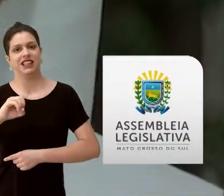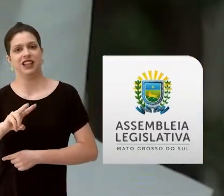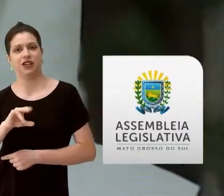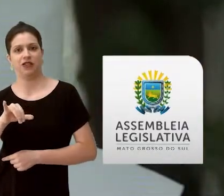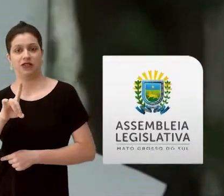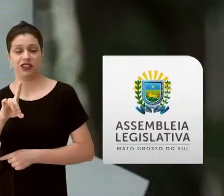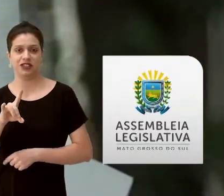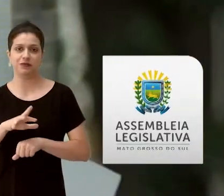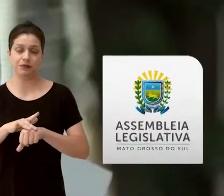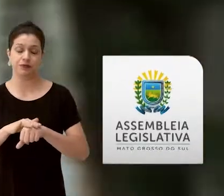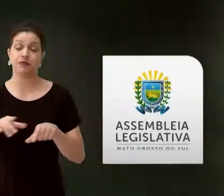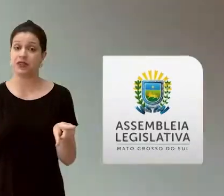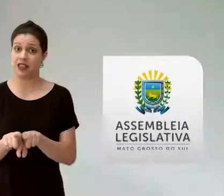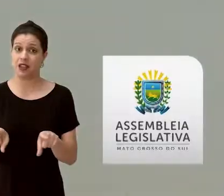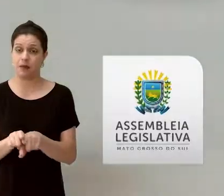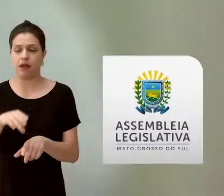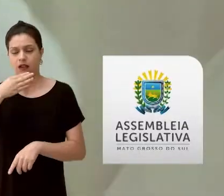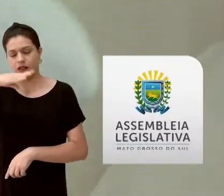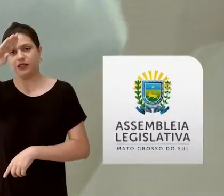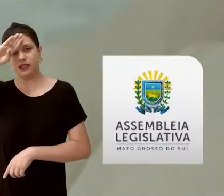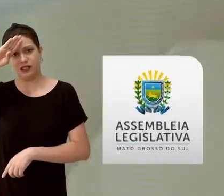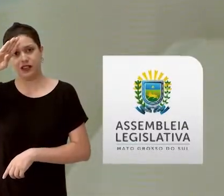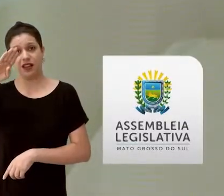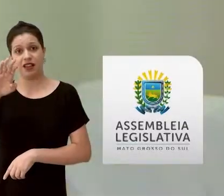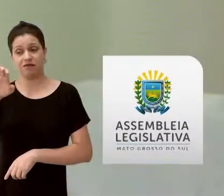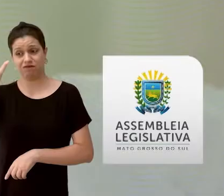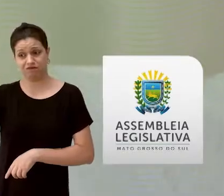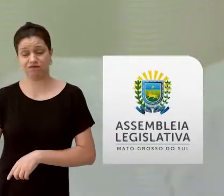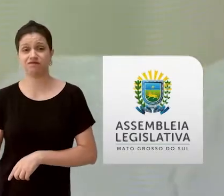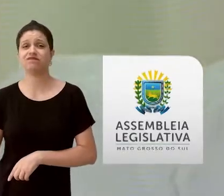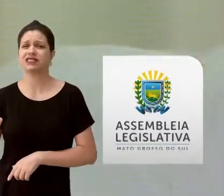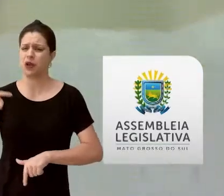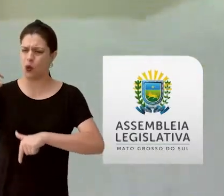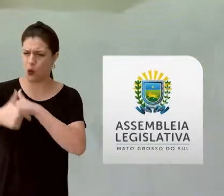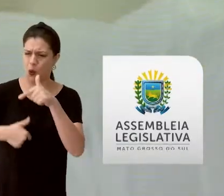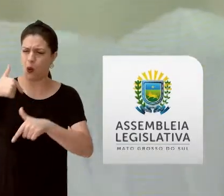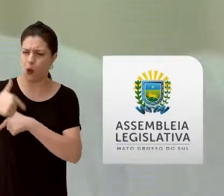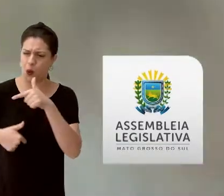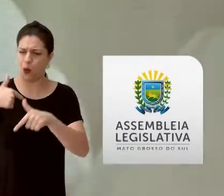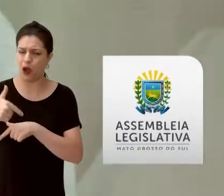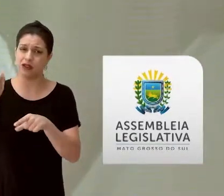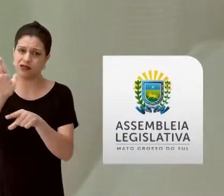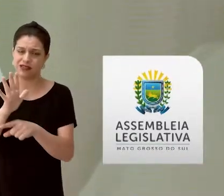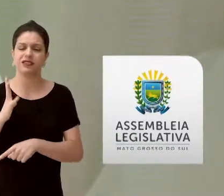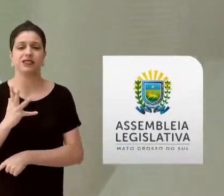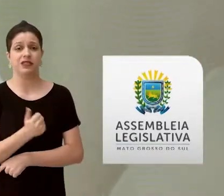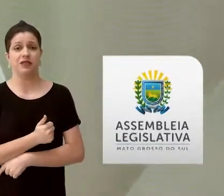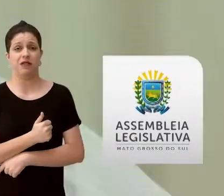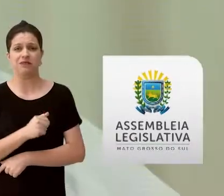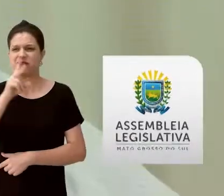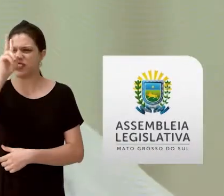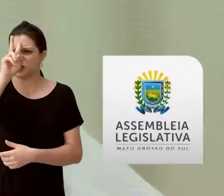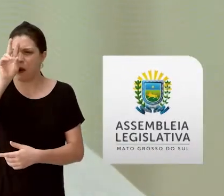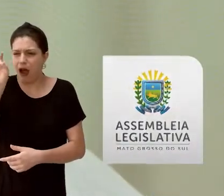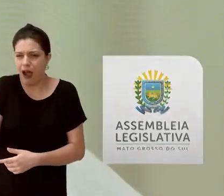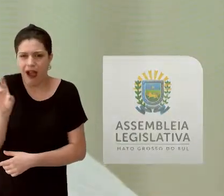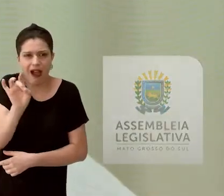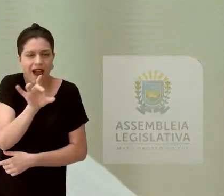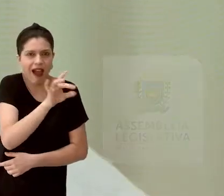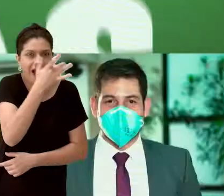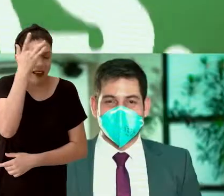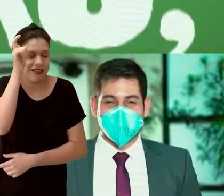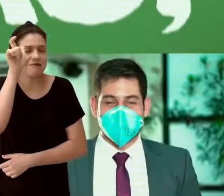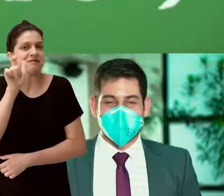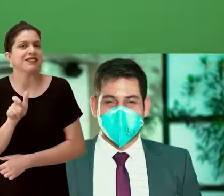venceu a Covid-19. E do enfermeiro Edmilson, que tem trabalhado incansavelmente para salvar a vida de muitos. São